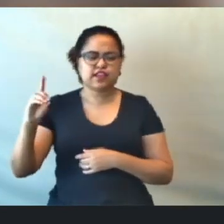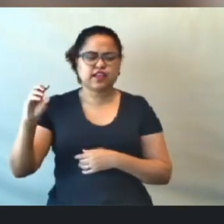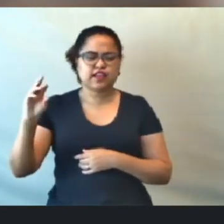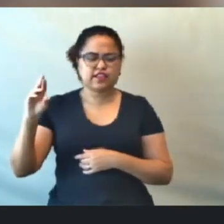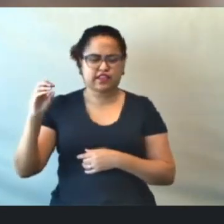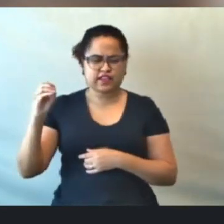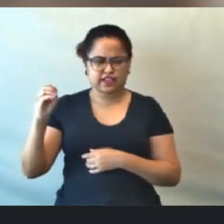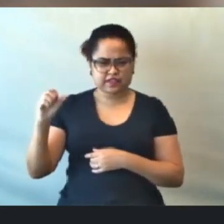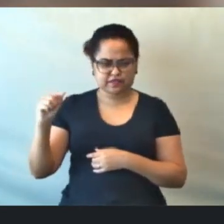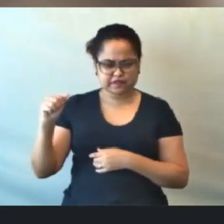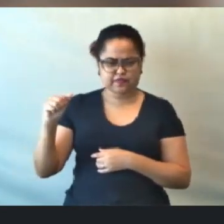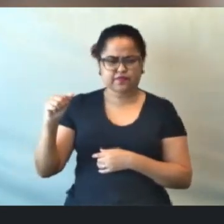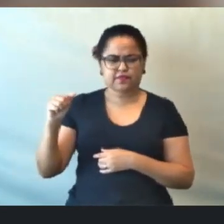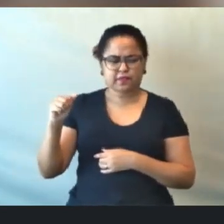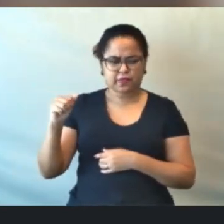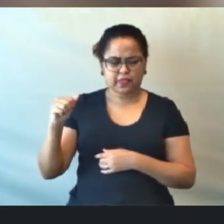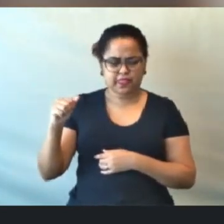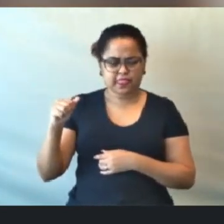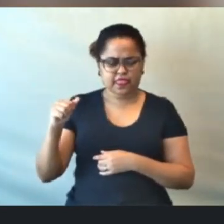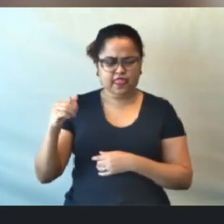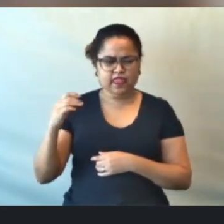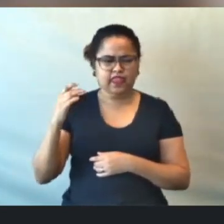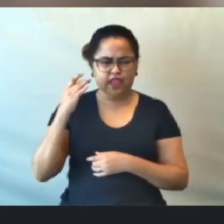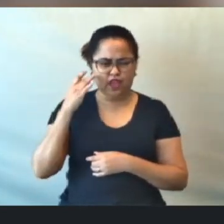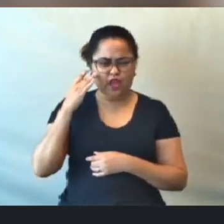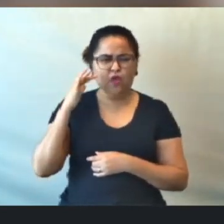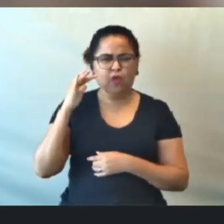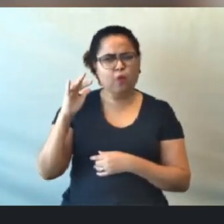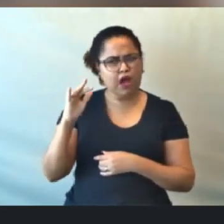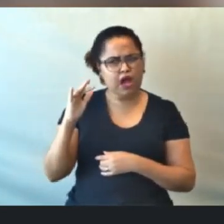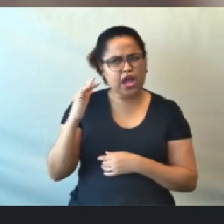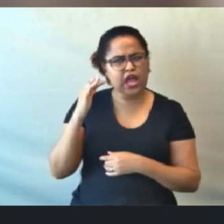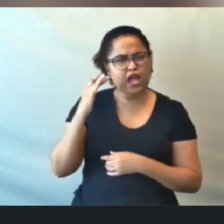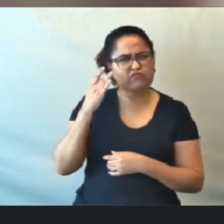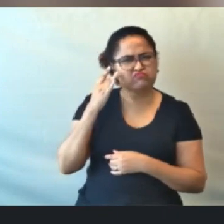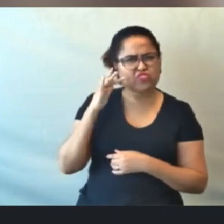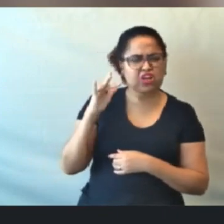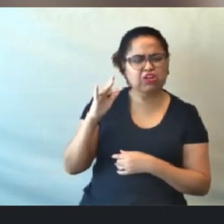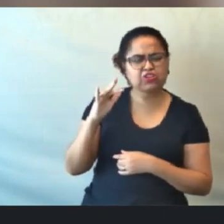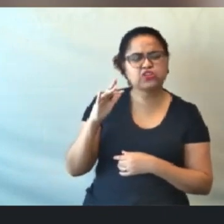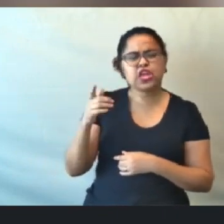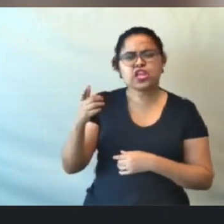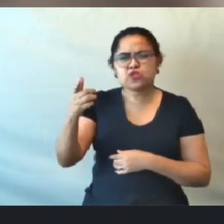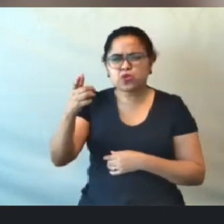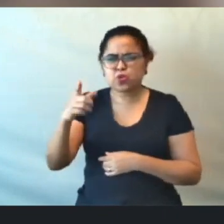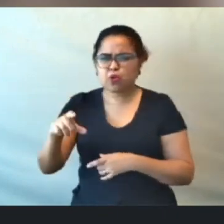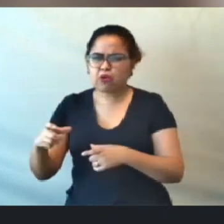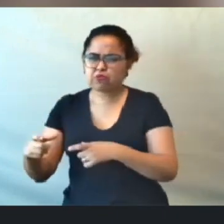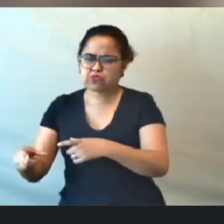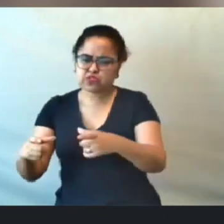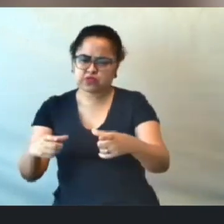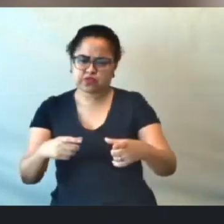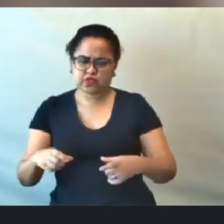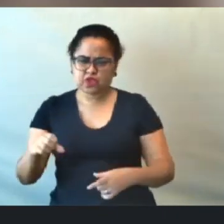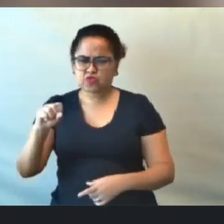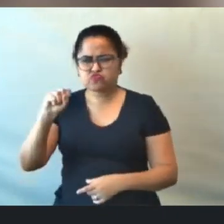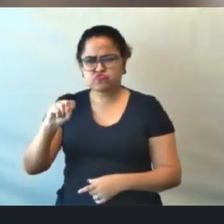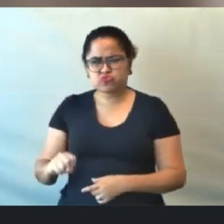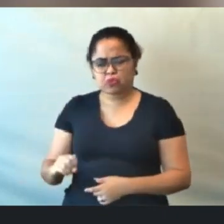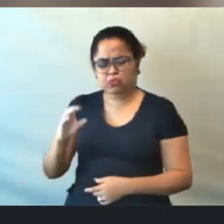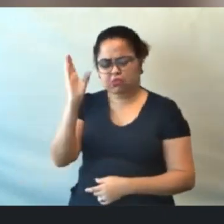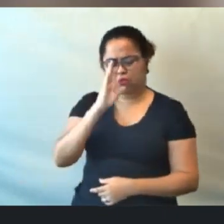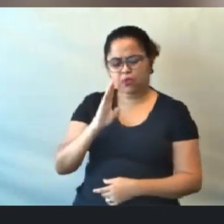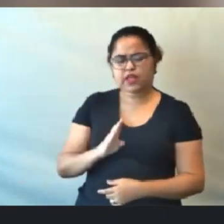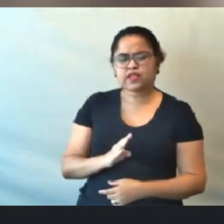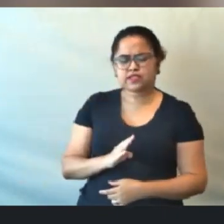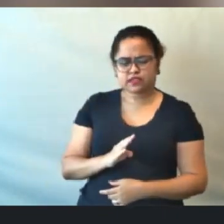Fosloc sem o Enzilimp em outros ambientes, como teste no sul do Brasil. É possível conseguir essa